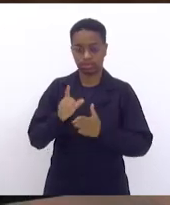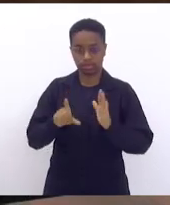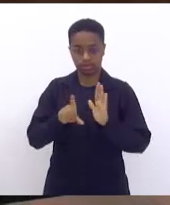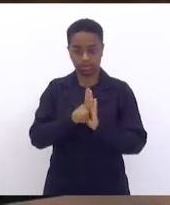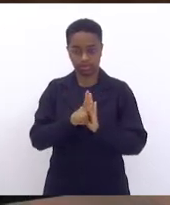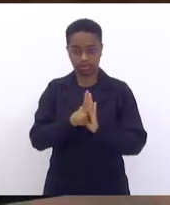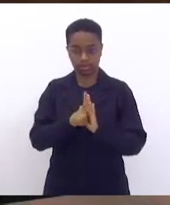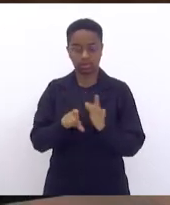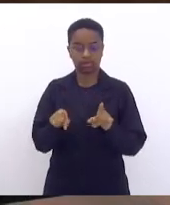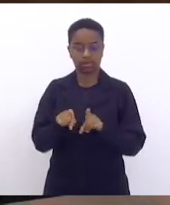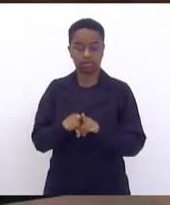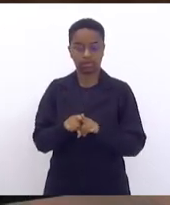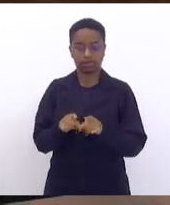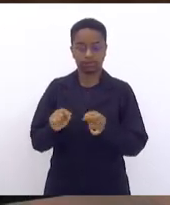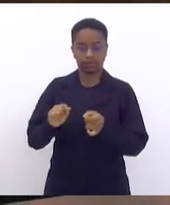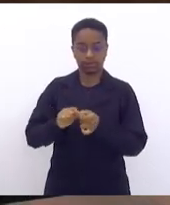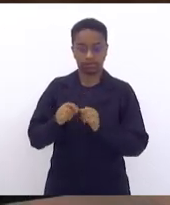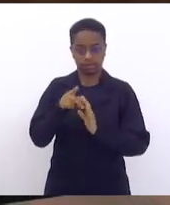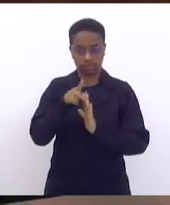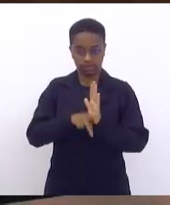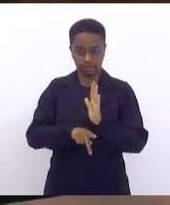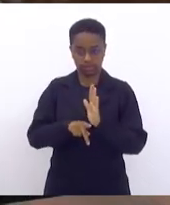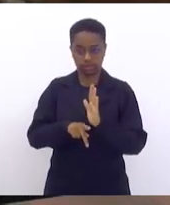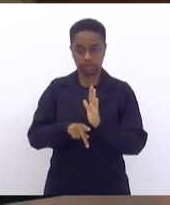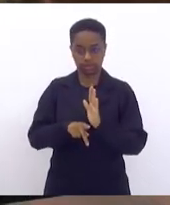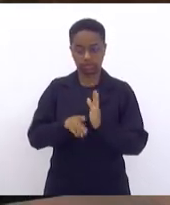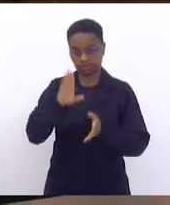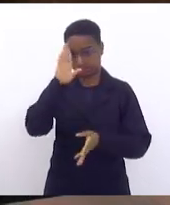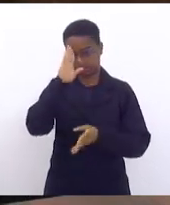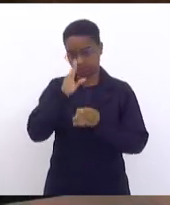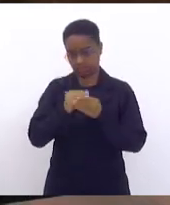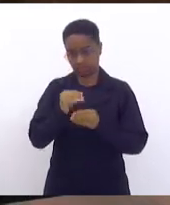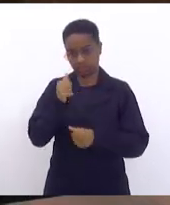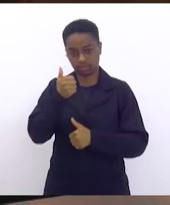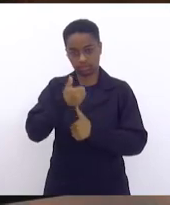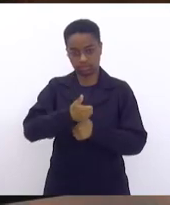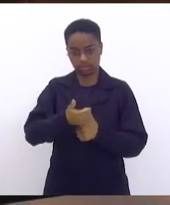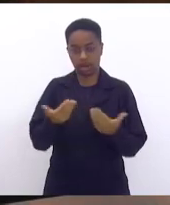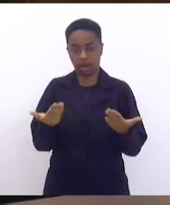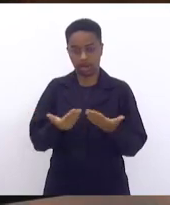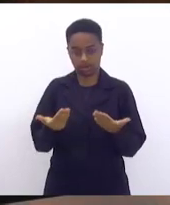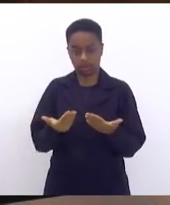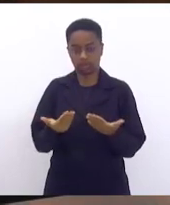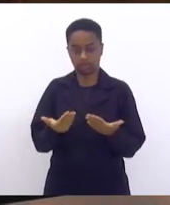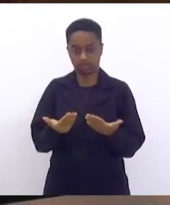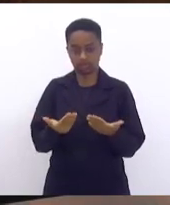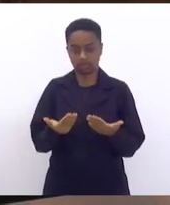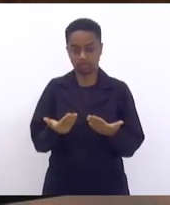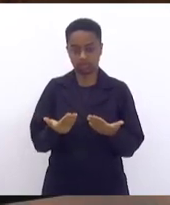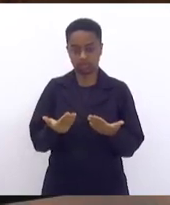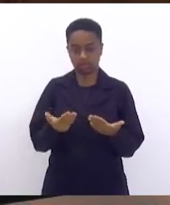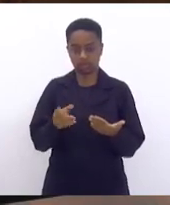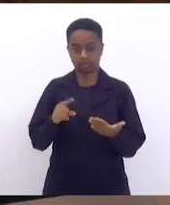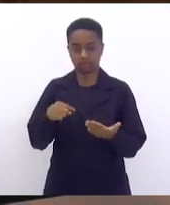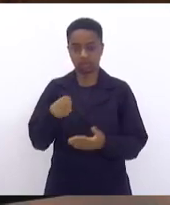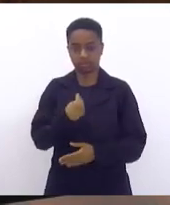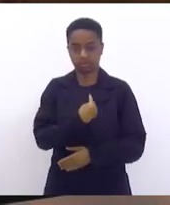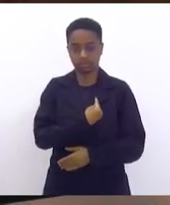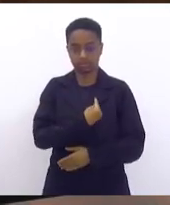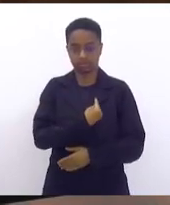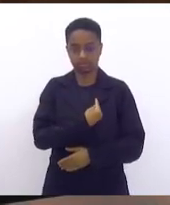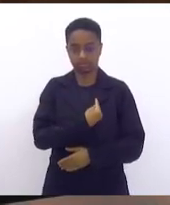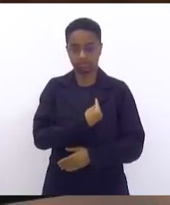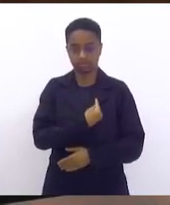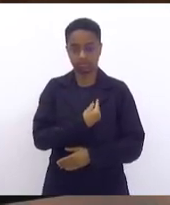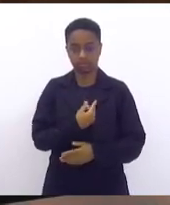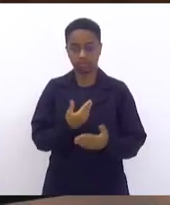fazendo com que este projeto ele seja concluído por substitutivo, já neste momento, nós vamos fazer